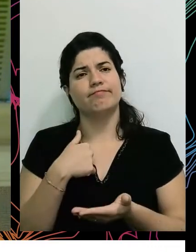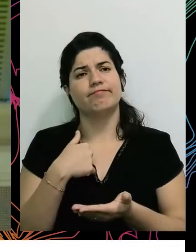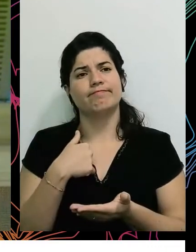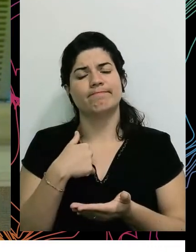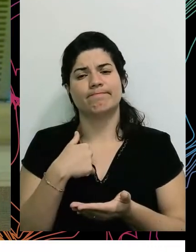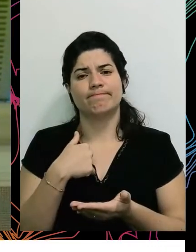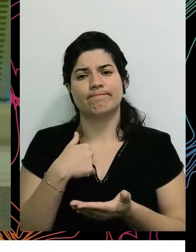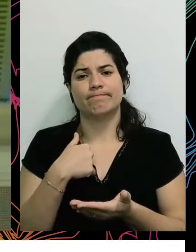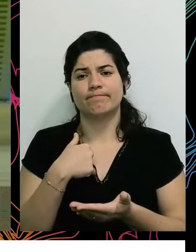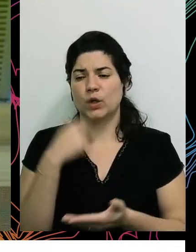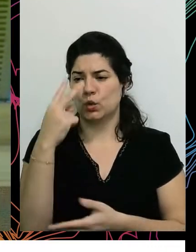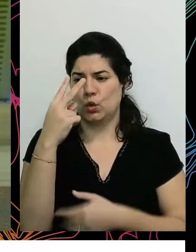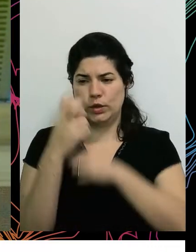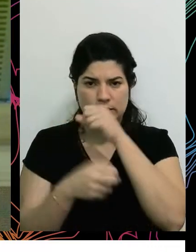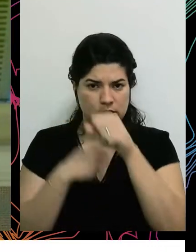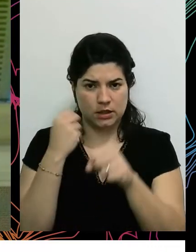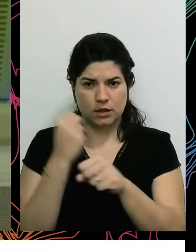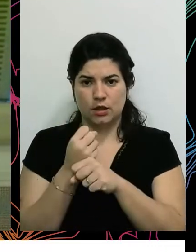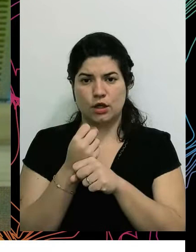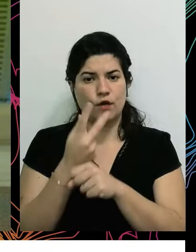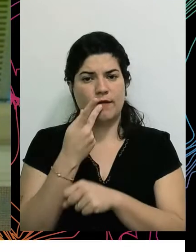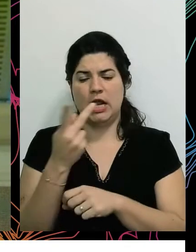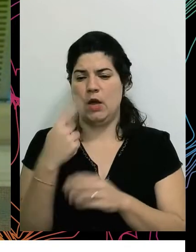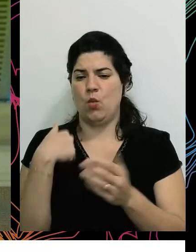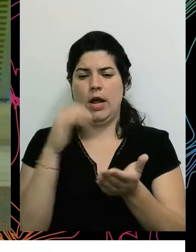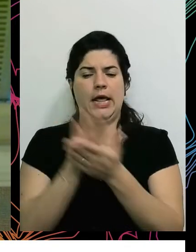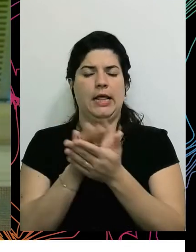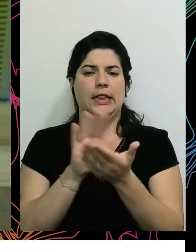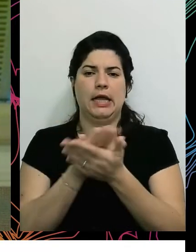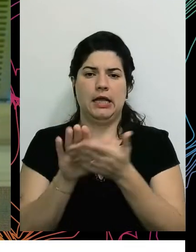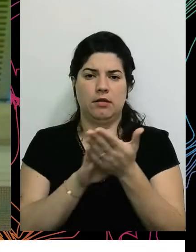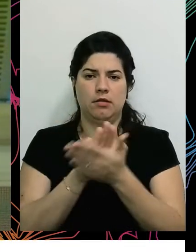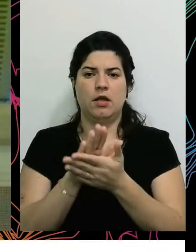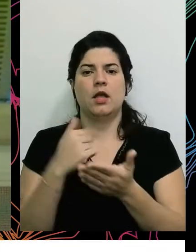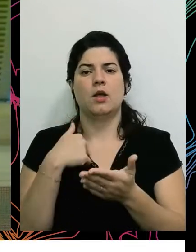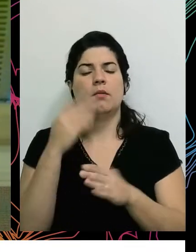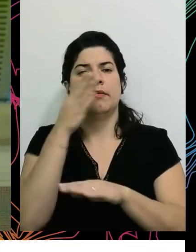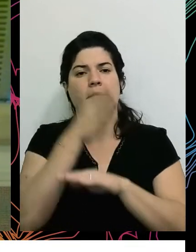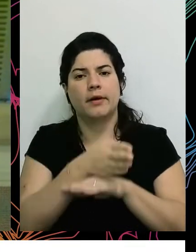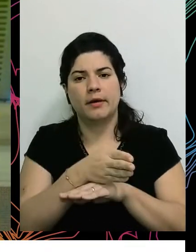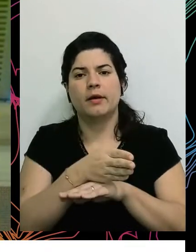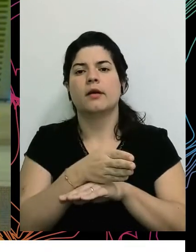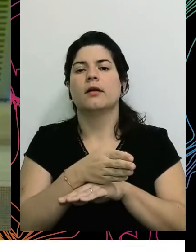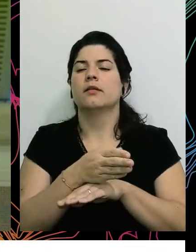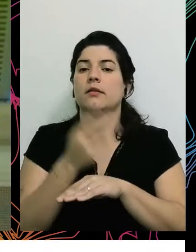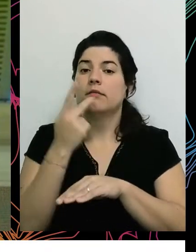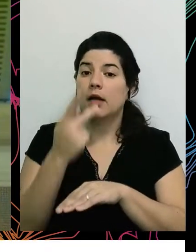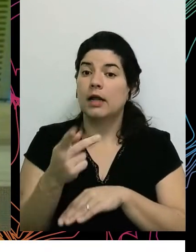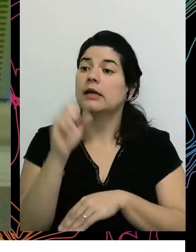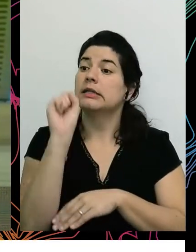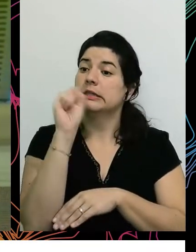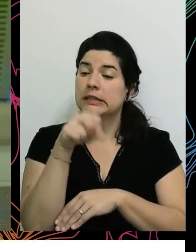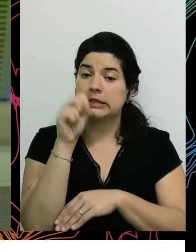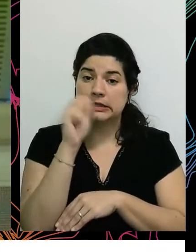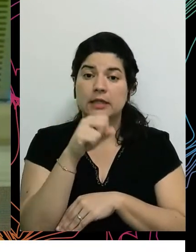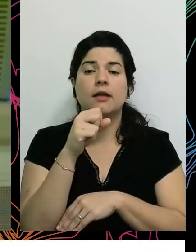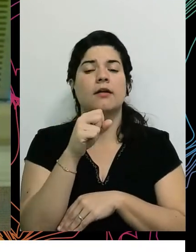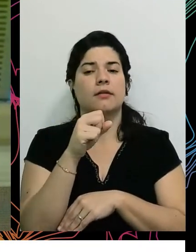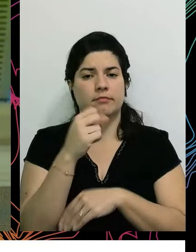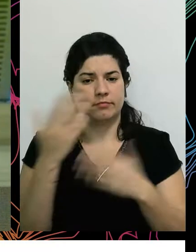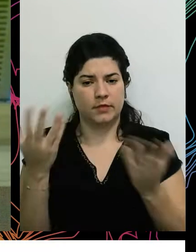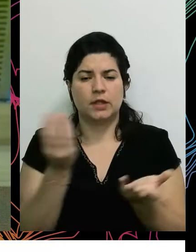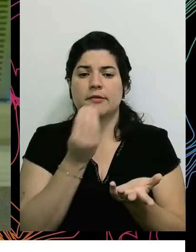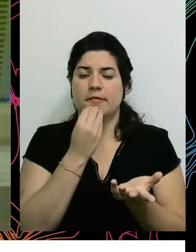durante 2 anos, não falei que estava casada e estava indo ao campo e falando para ele, sí, que claro, claro, eu não